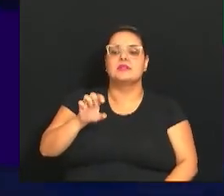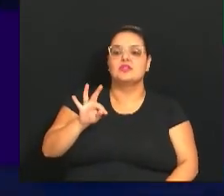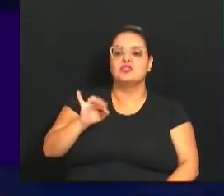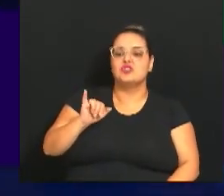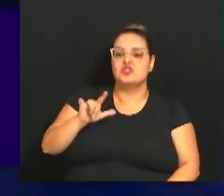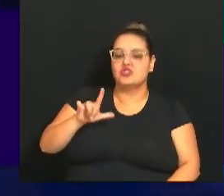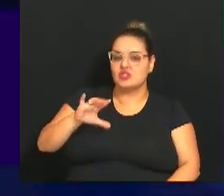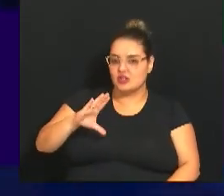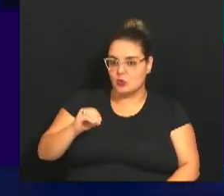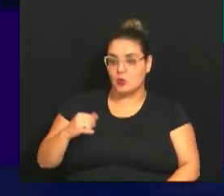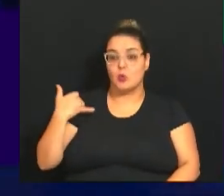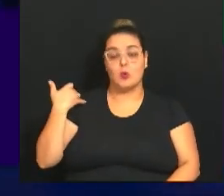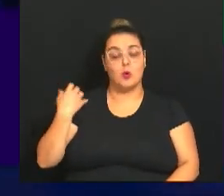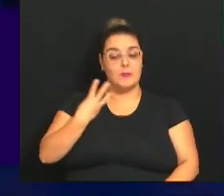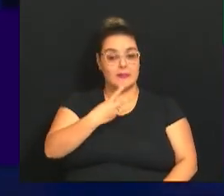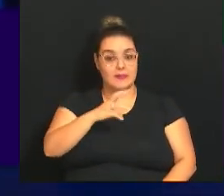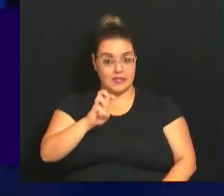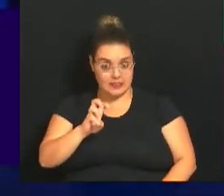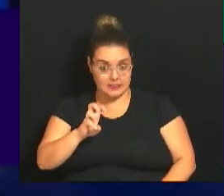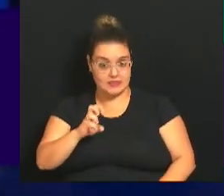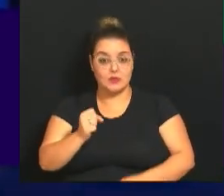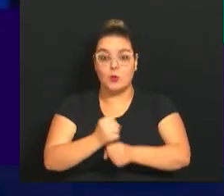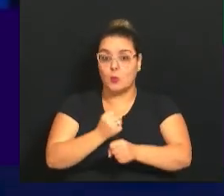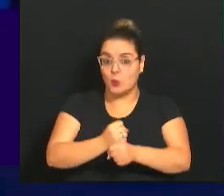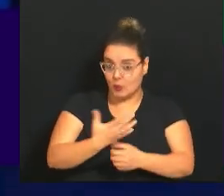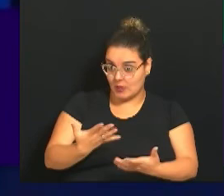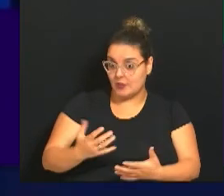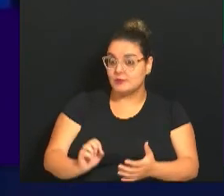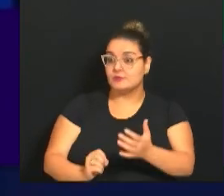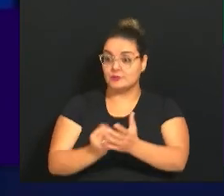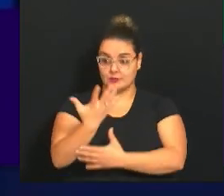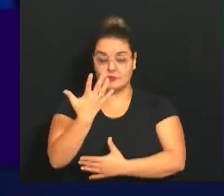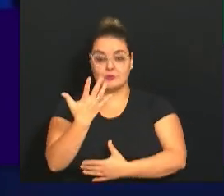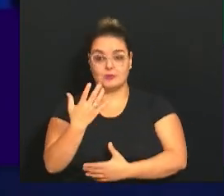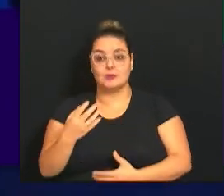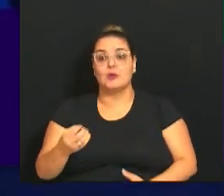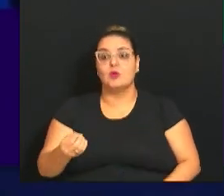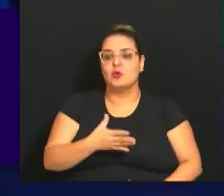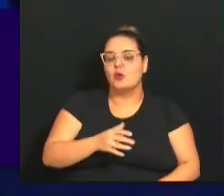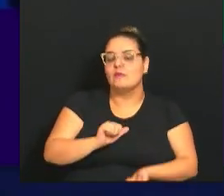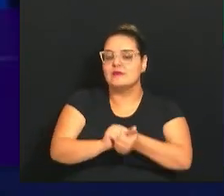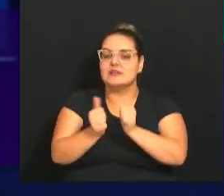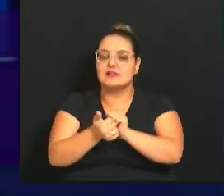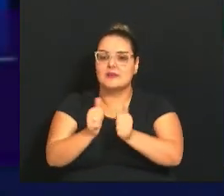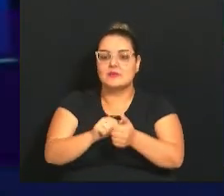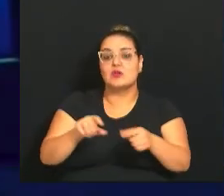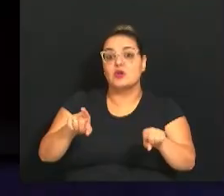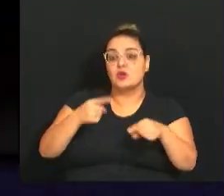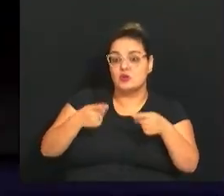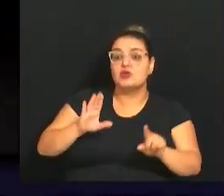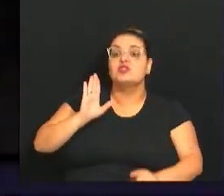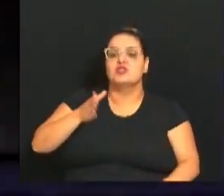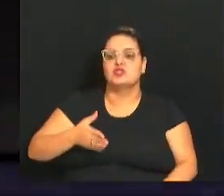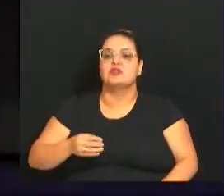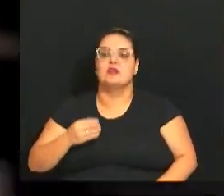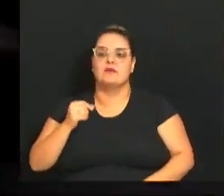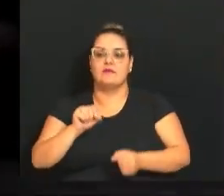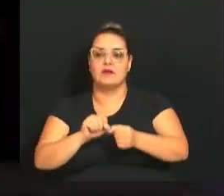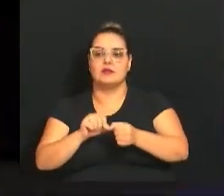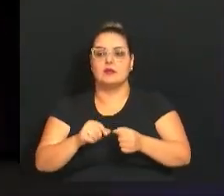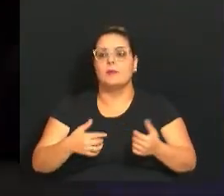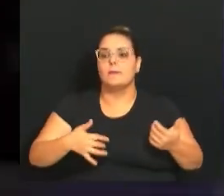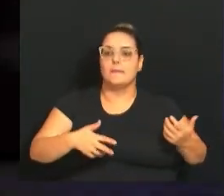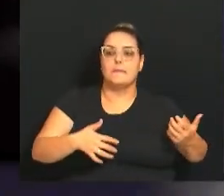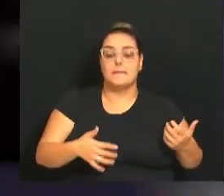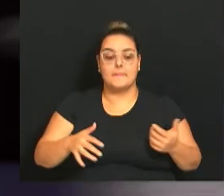um show que vai revisitar o seu repertório, incluindo novas roupagens para canções já lançadas. Então me ajude